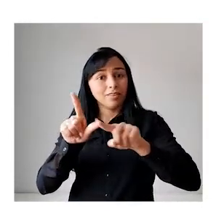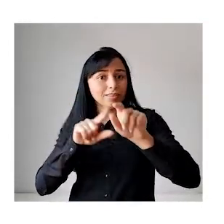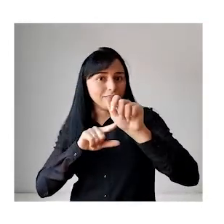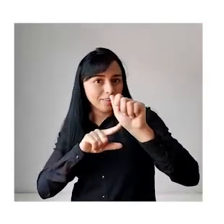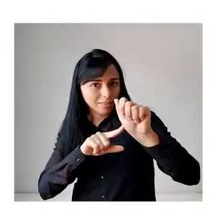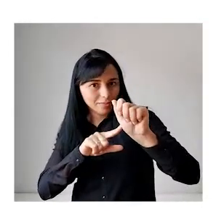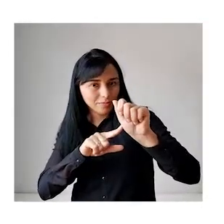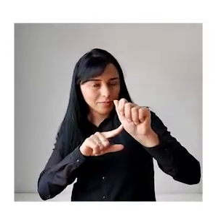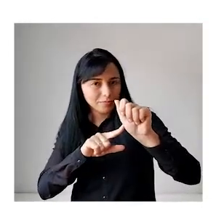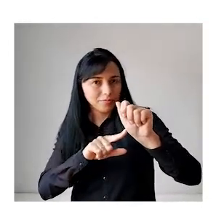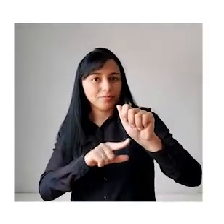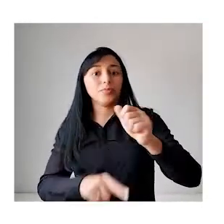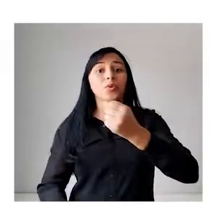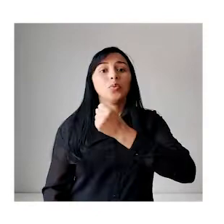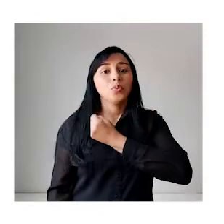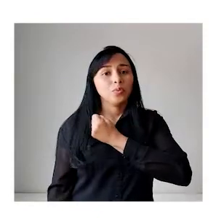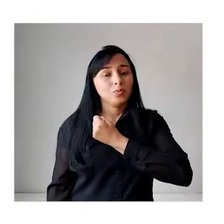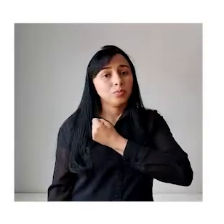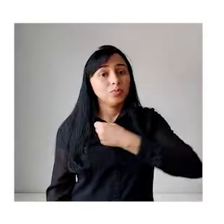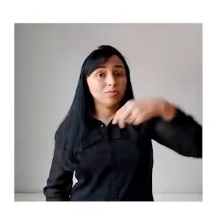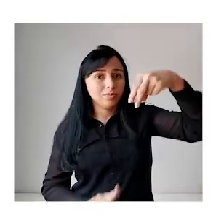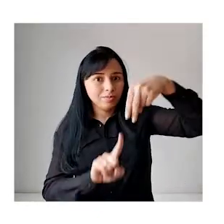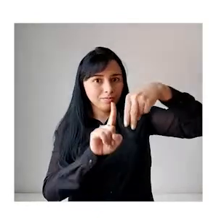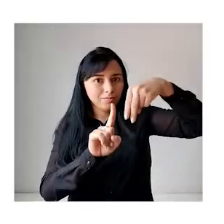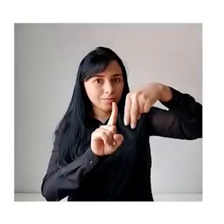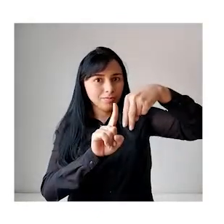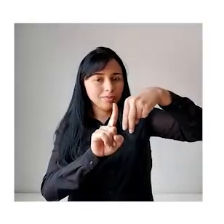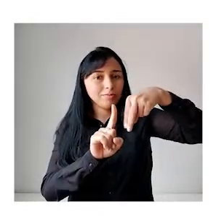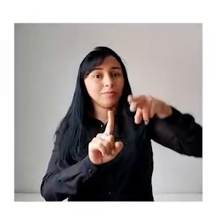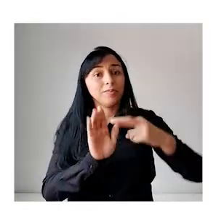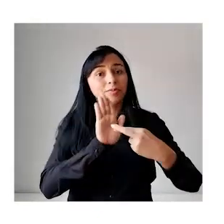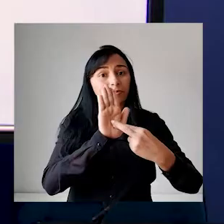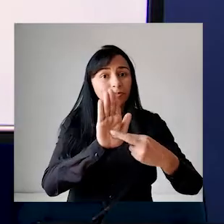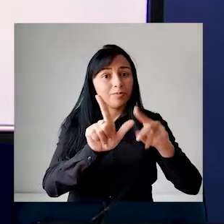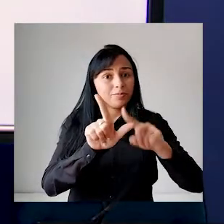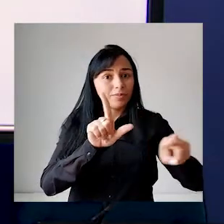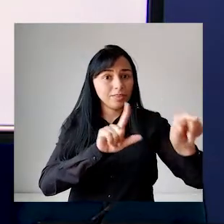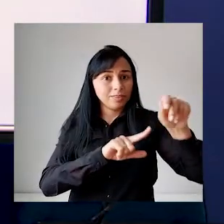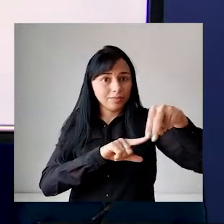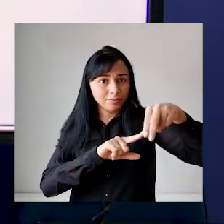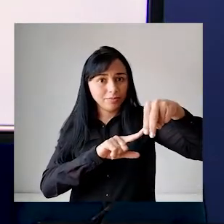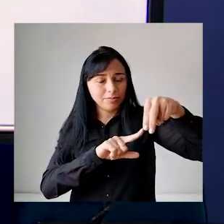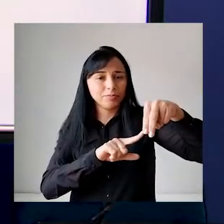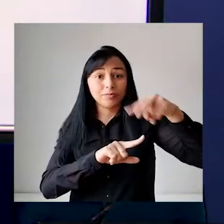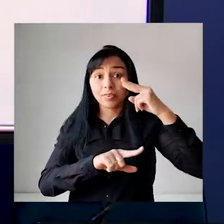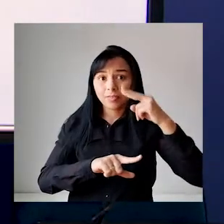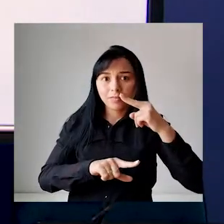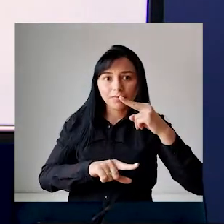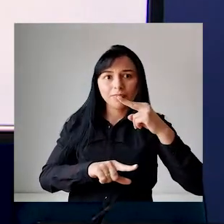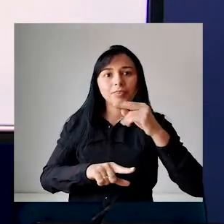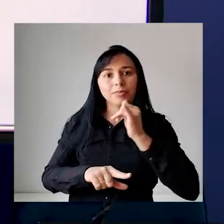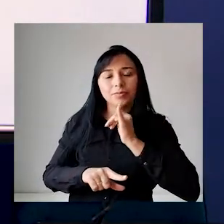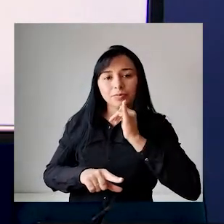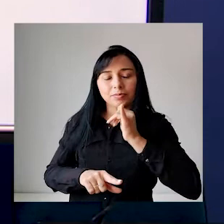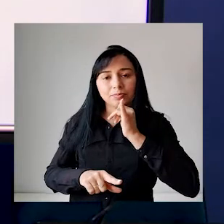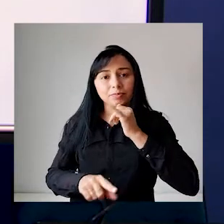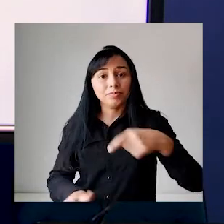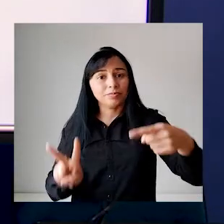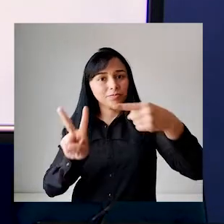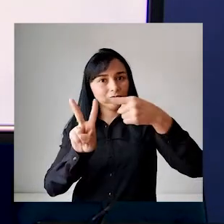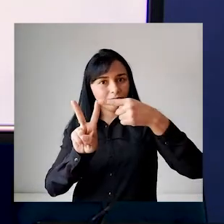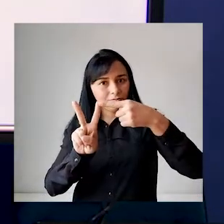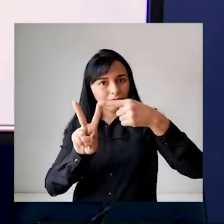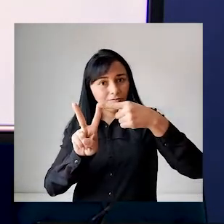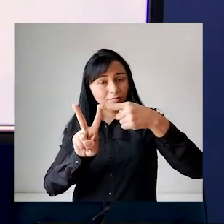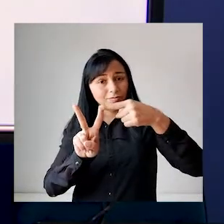raiz enésima de um número real A é indicada pela expressão. Então aqui a gente tem um símbolo de raiz,